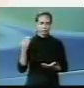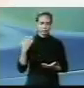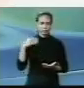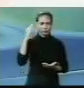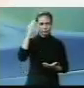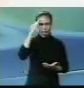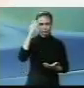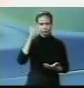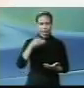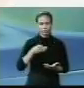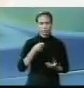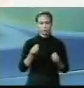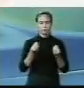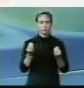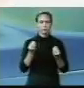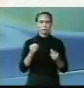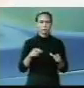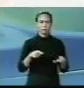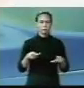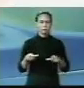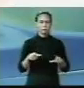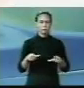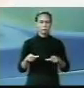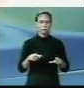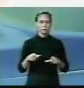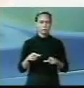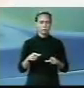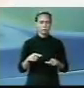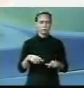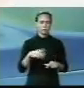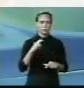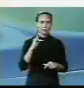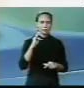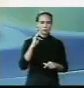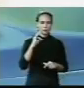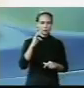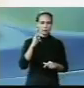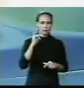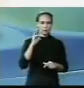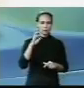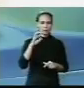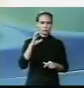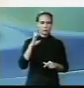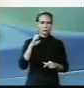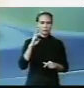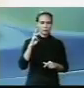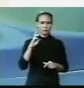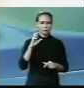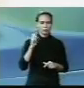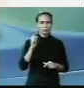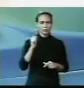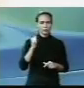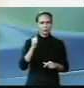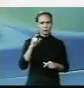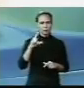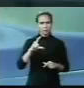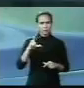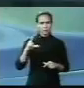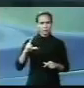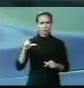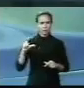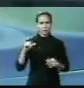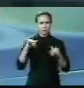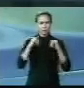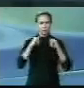compreendemos o funcionamento e o emprego de um firewall em rede de computadores, certo? E nós falamos sobre